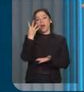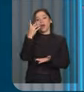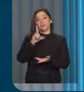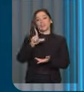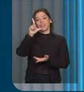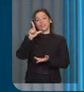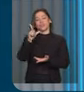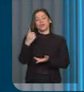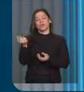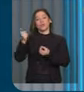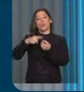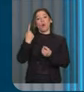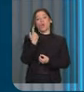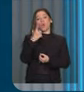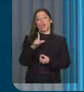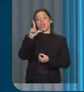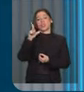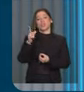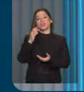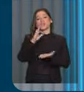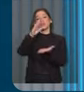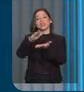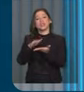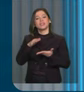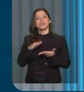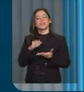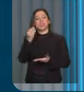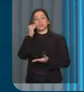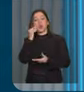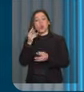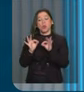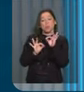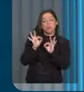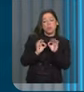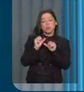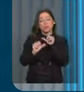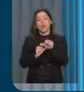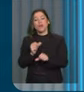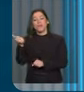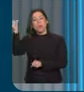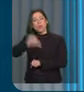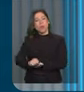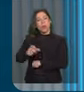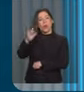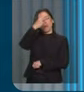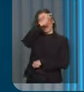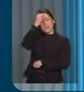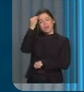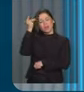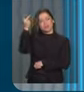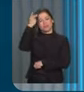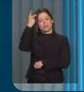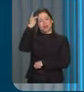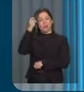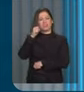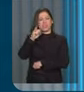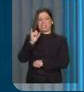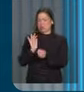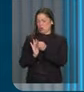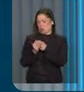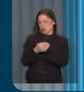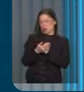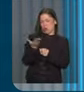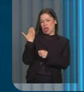litros depois voltou para um litro e depois antes de terminar o mandato tentou corrigir Você foi o pior prefeito da história dessa cidade você se esconde